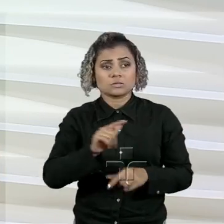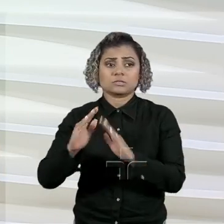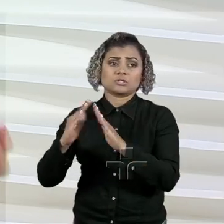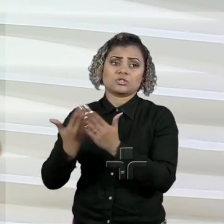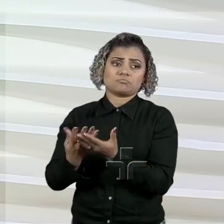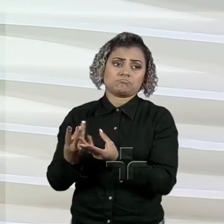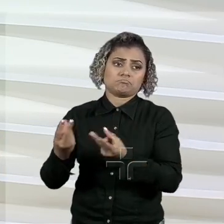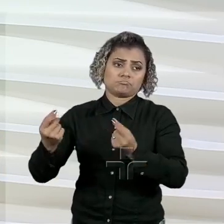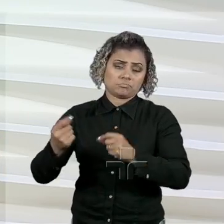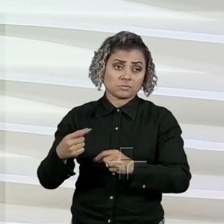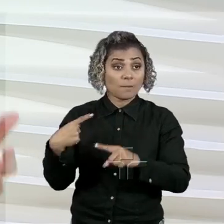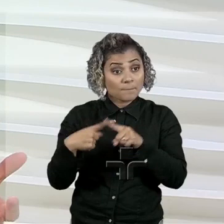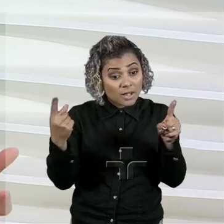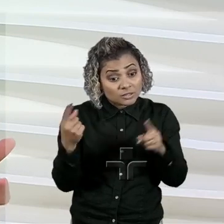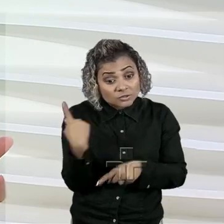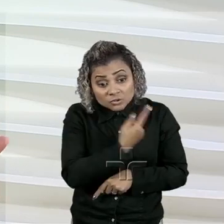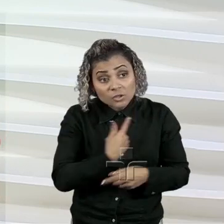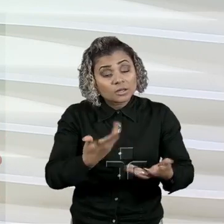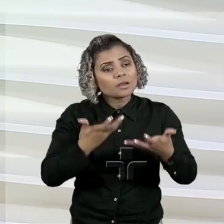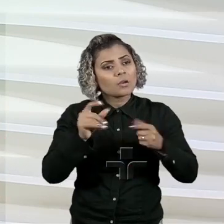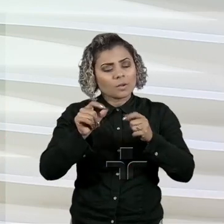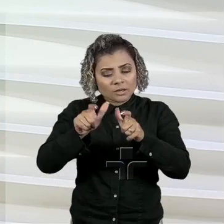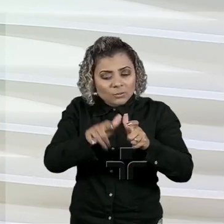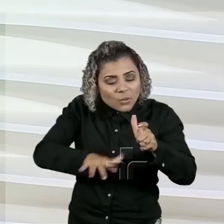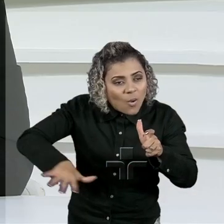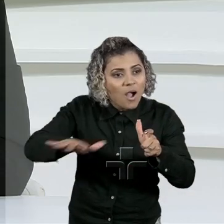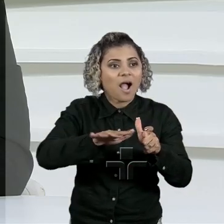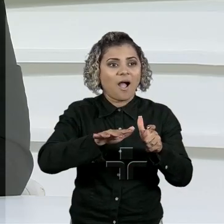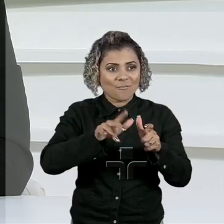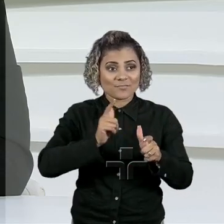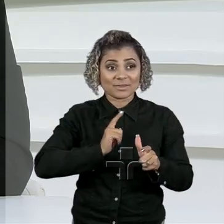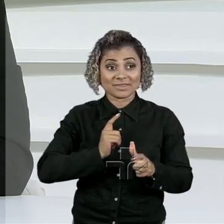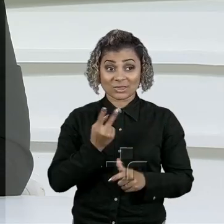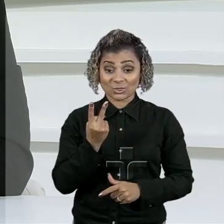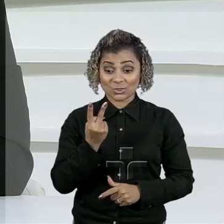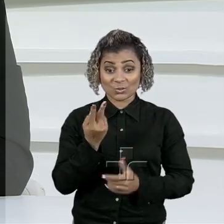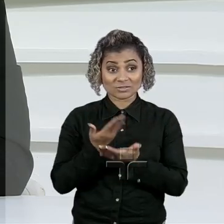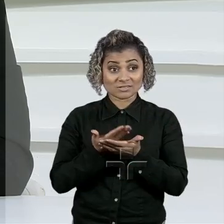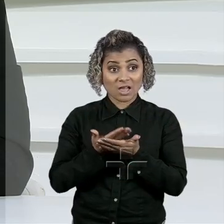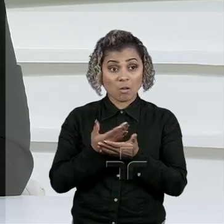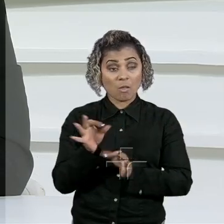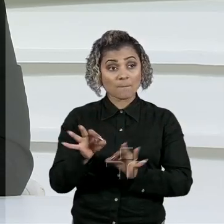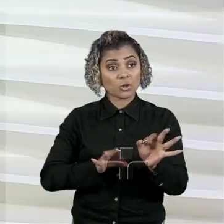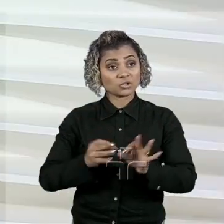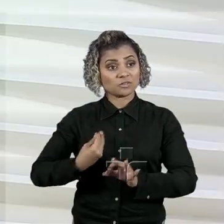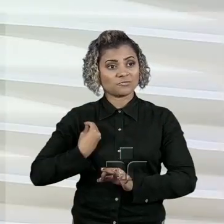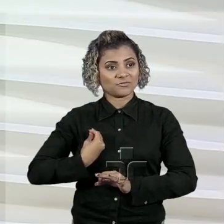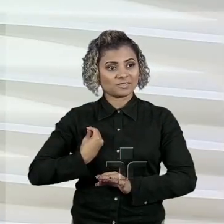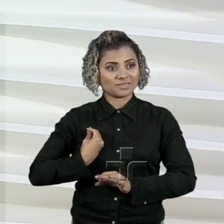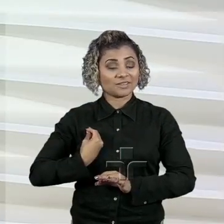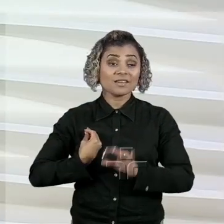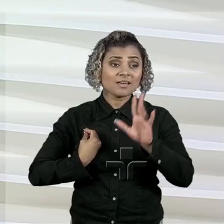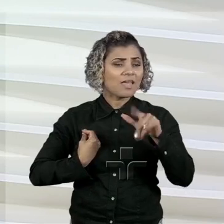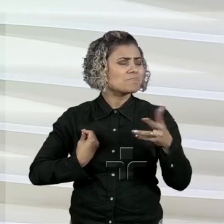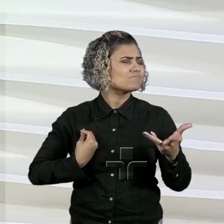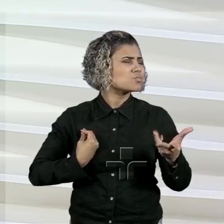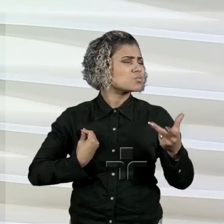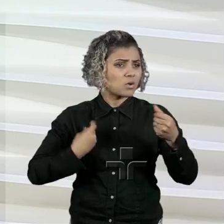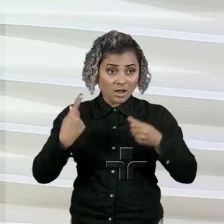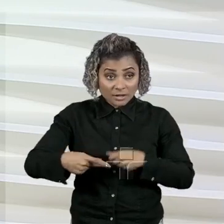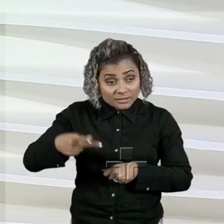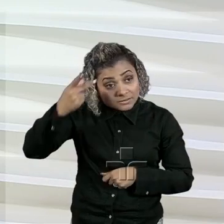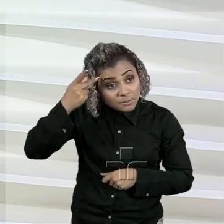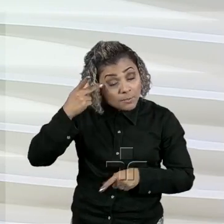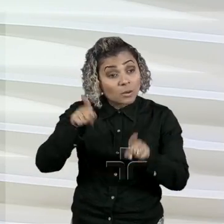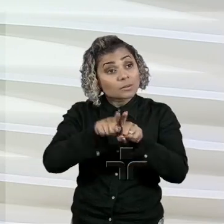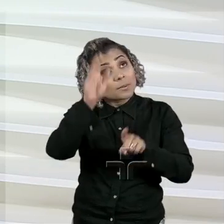importante é que, com isso, nós criamos o espaço para ter 2 tempos de aula de projeto de vida, que tem sido um sucesso, não só em São Paulo,